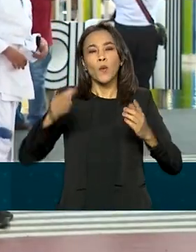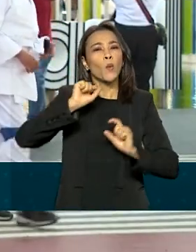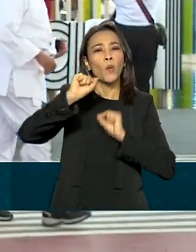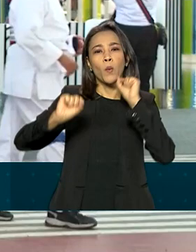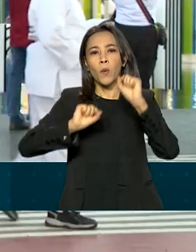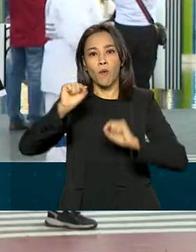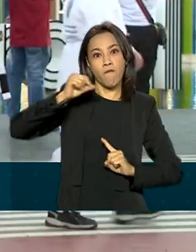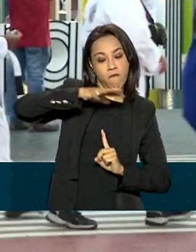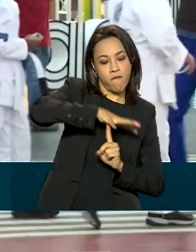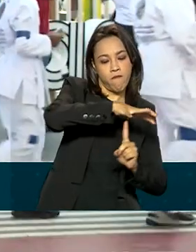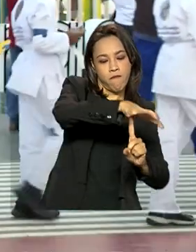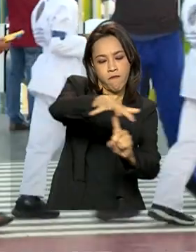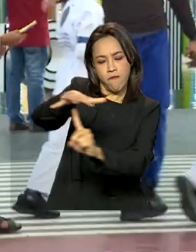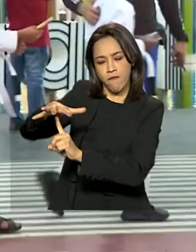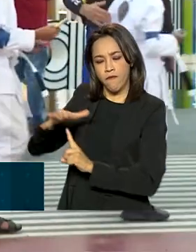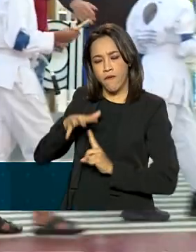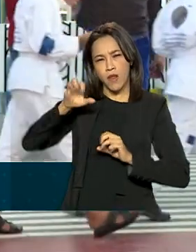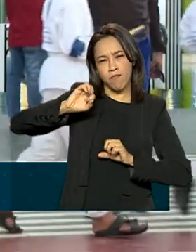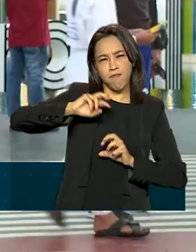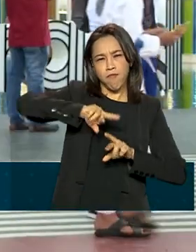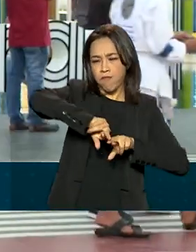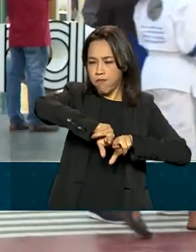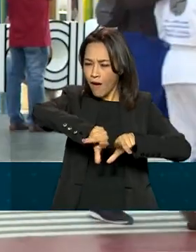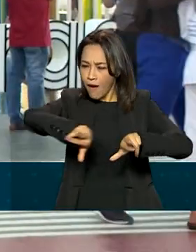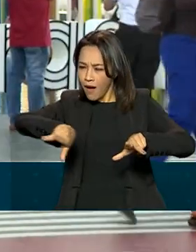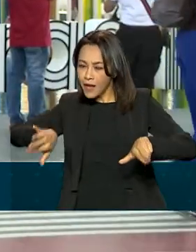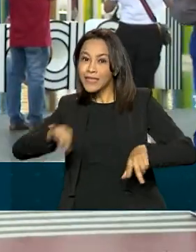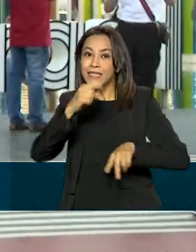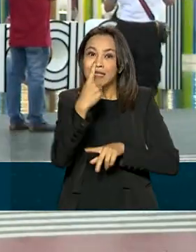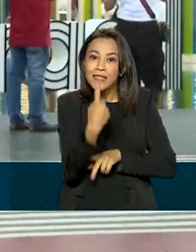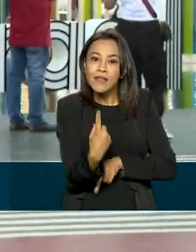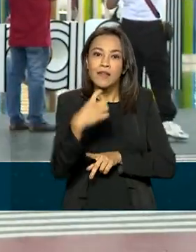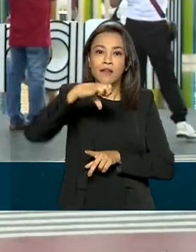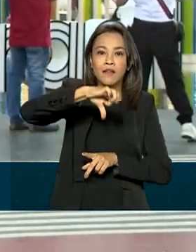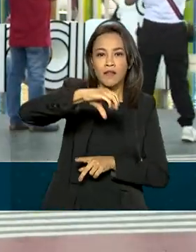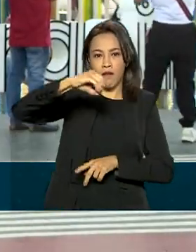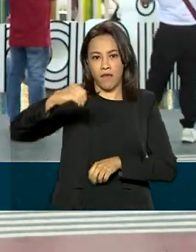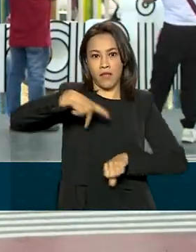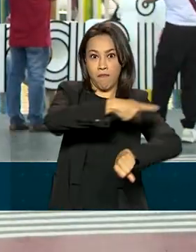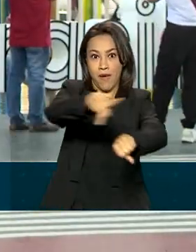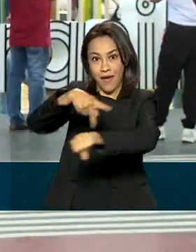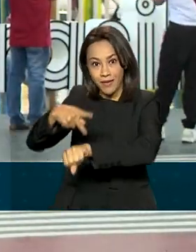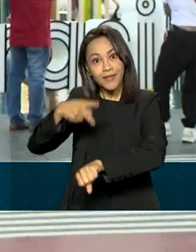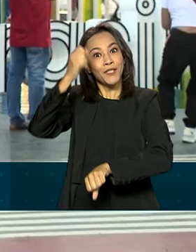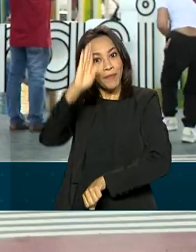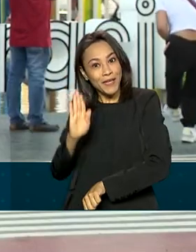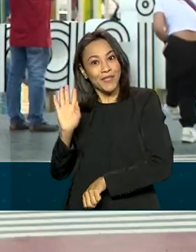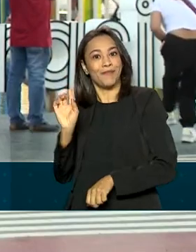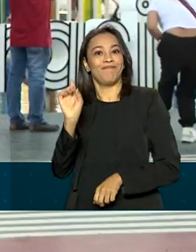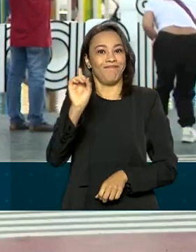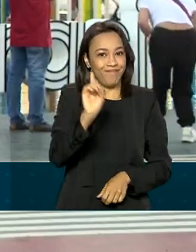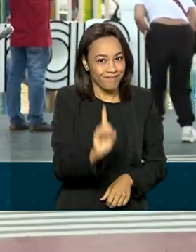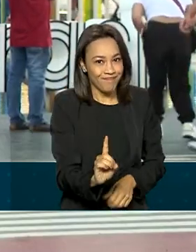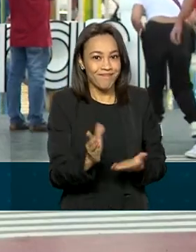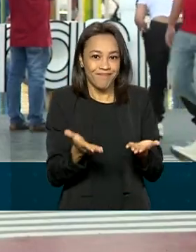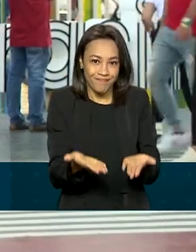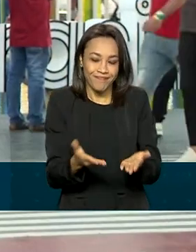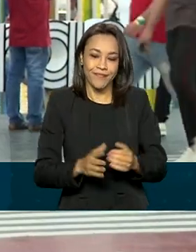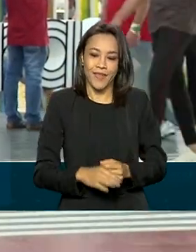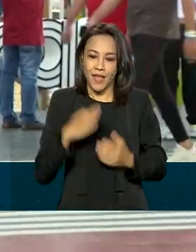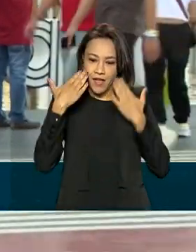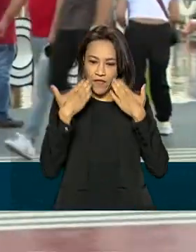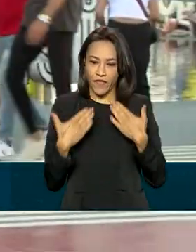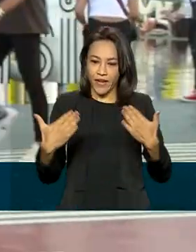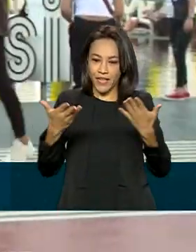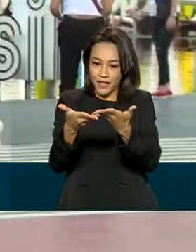feira internacional que reúne mais de 190 países, entre eles o Brasil. E é justamente em frente aqui ao